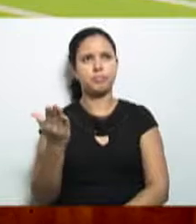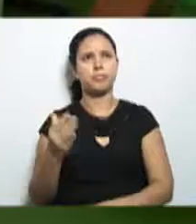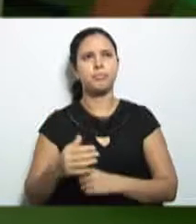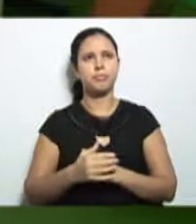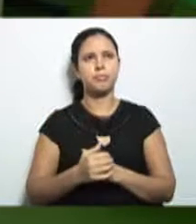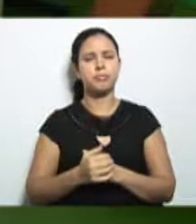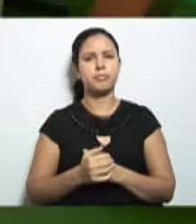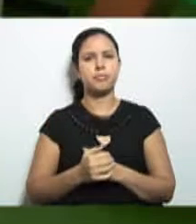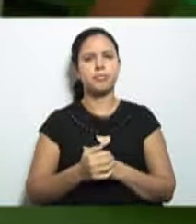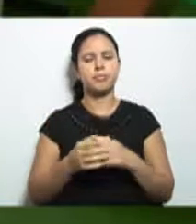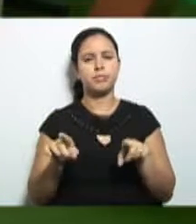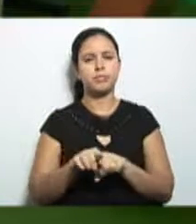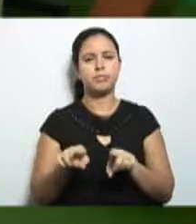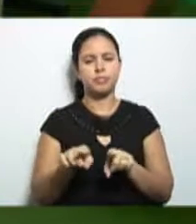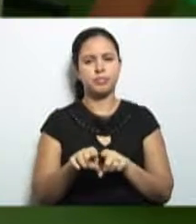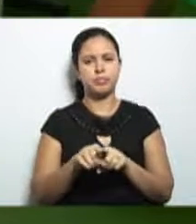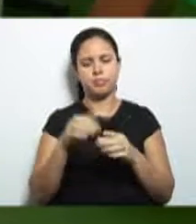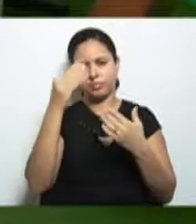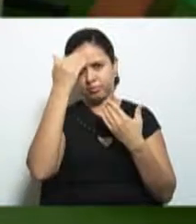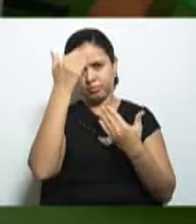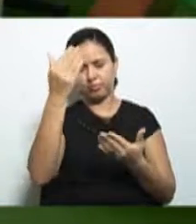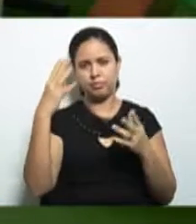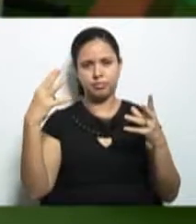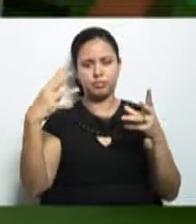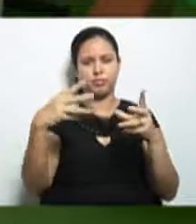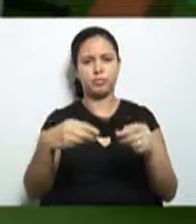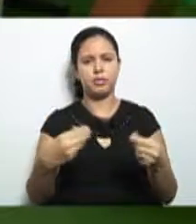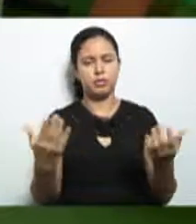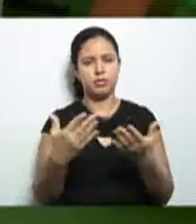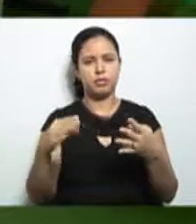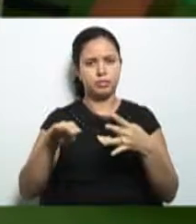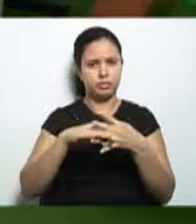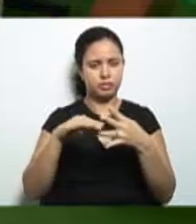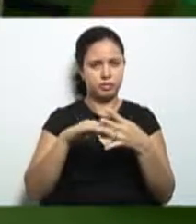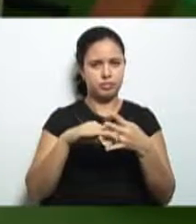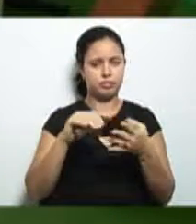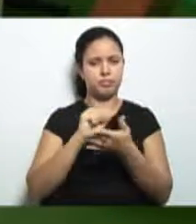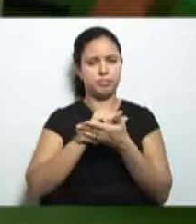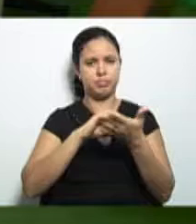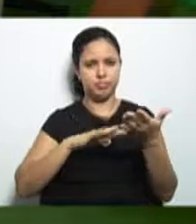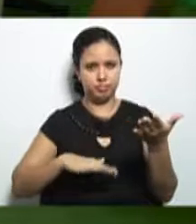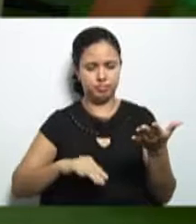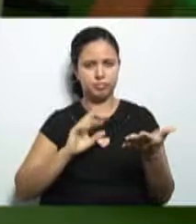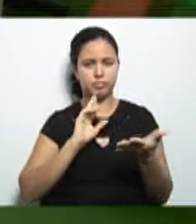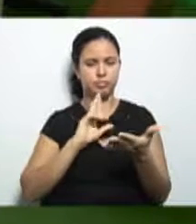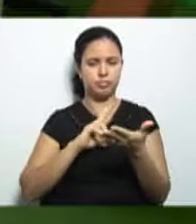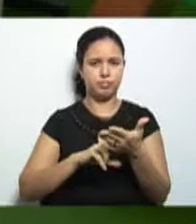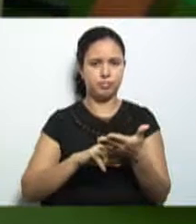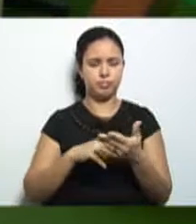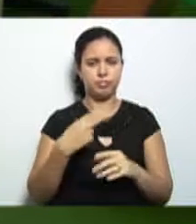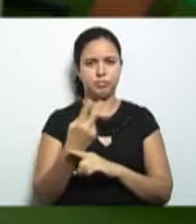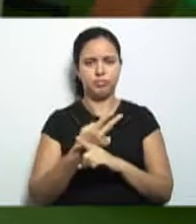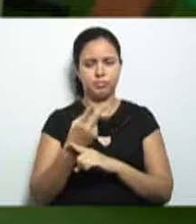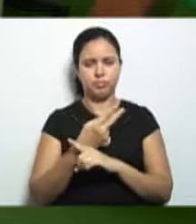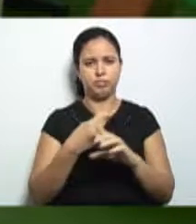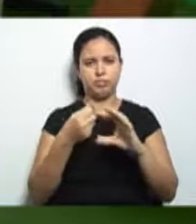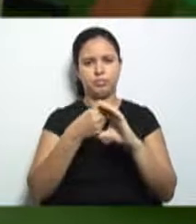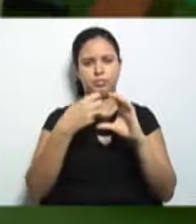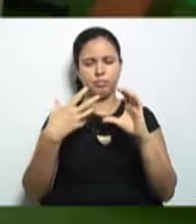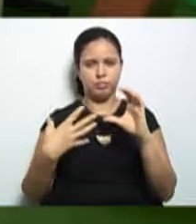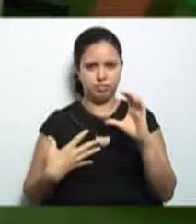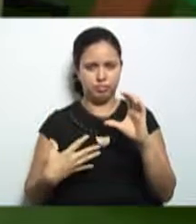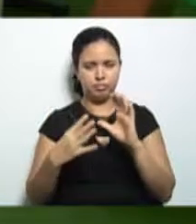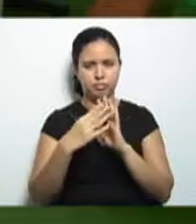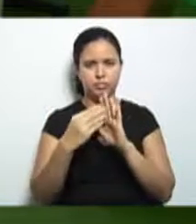compreender. Agradecemos a todos e agora vocês vão fazer a atividade que nós deixamos para que vocês busquem as características